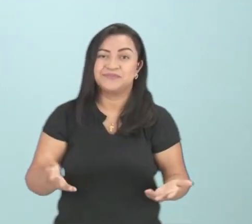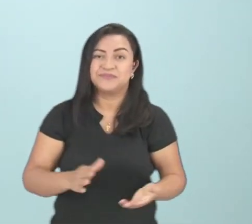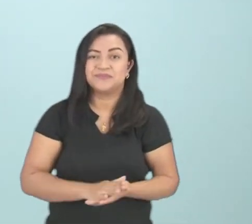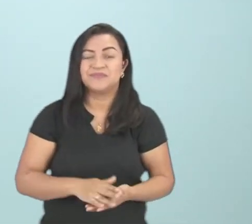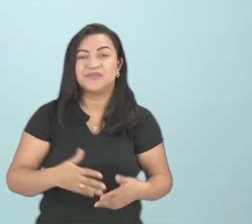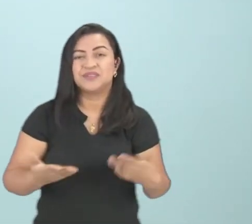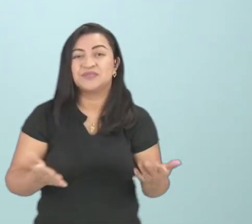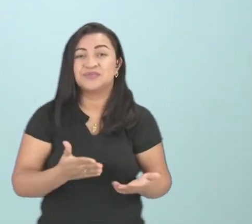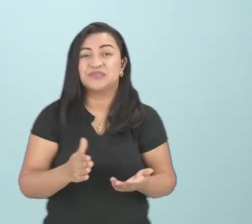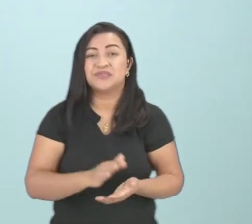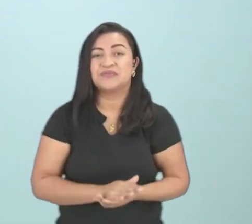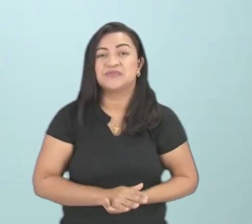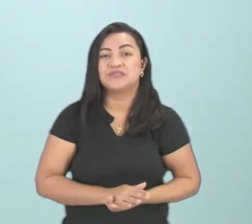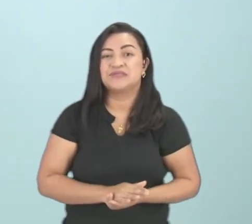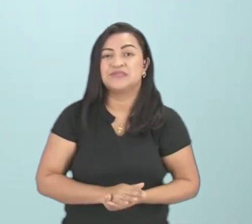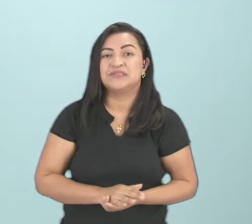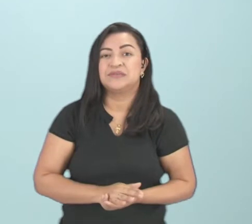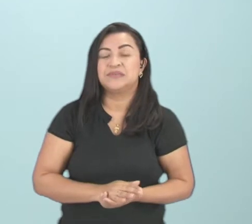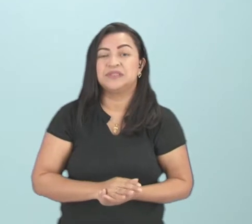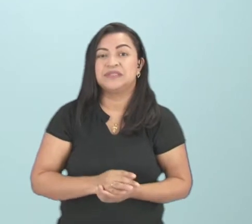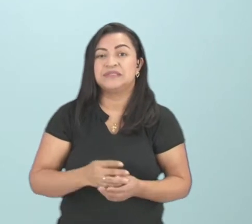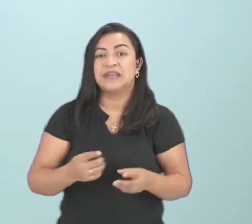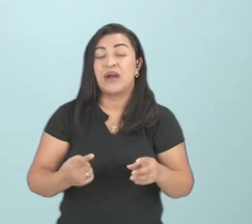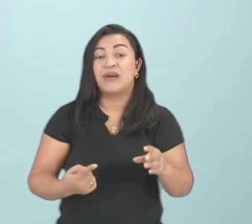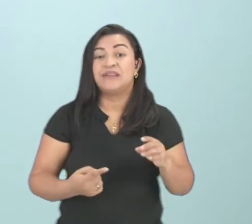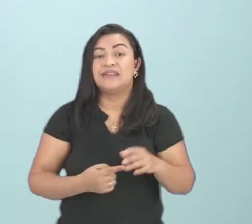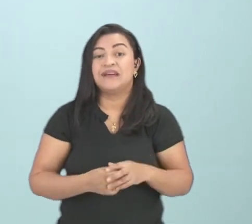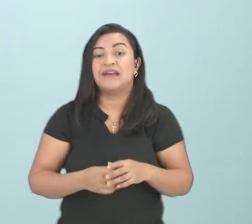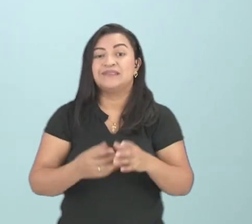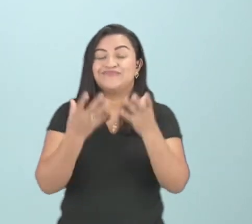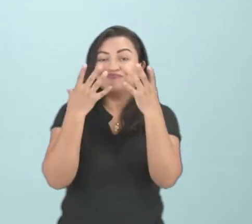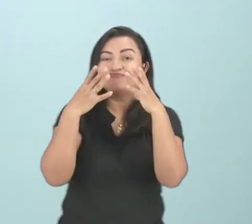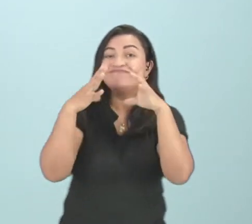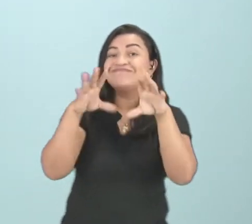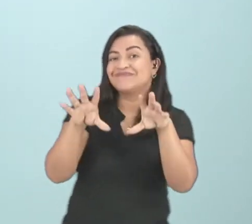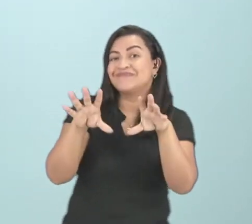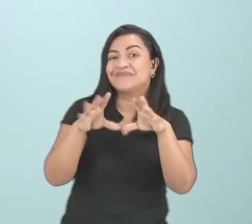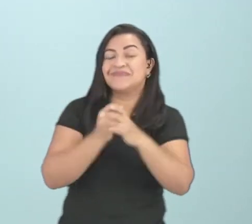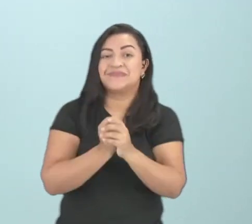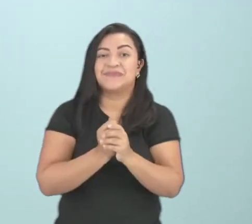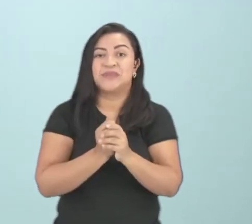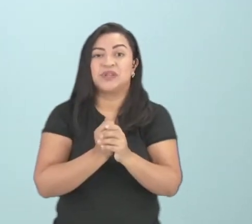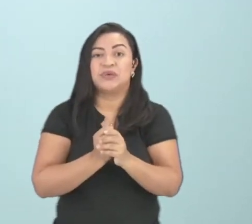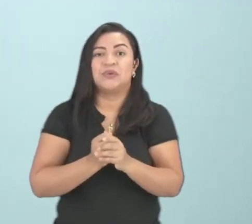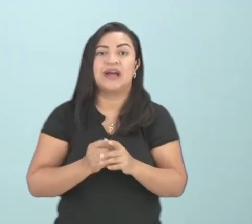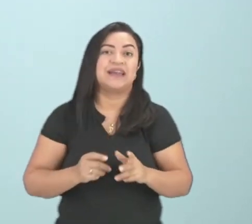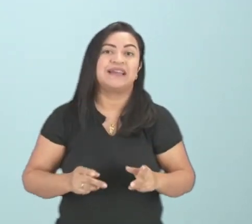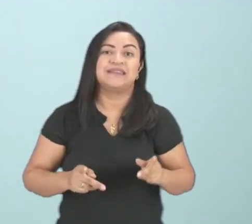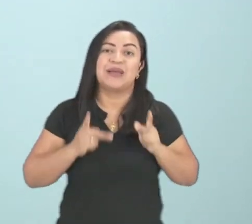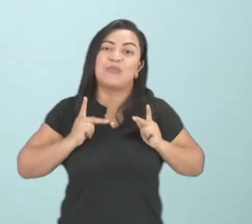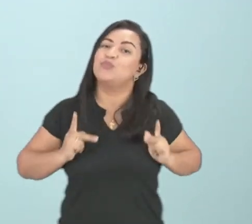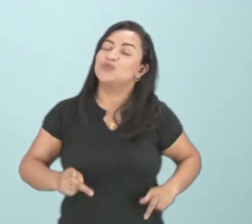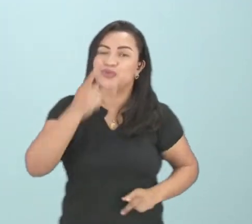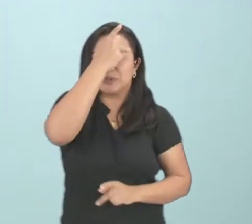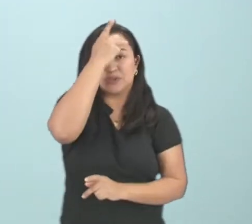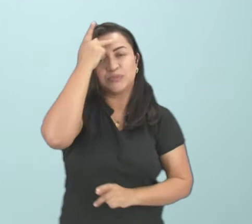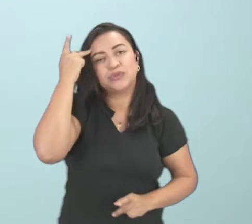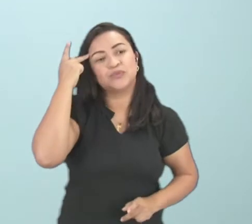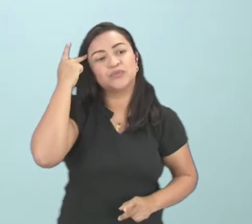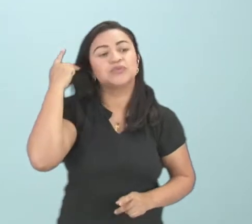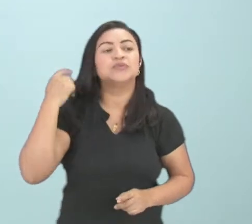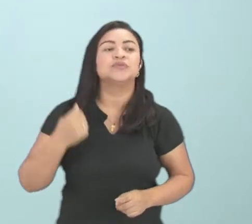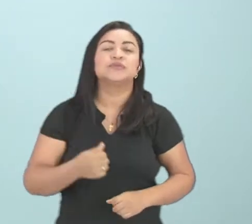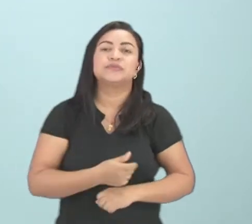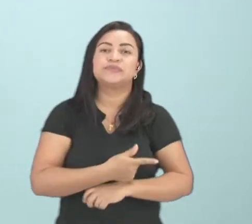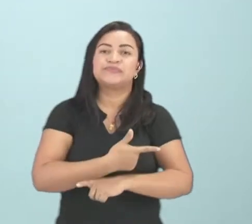forma coloca em xeque o caráter das pessoas. Lembrando que religião, em nenhum momento, nenhum tipo de religião,